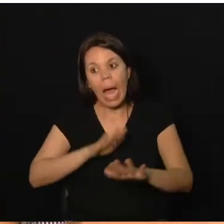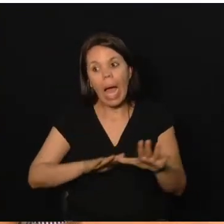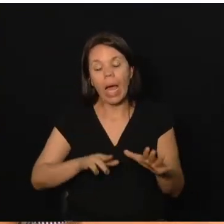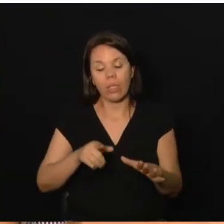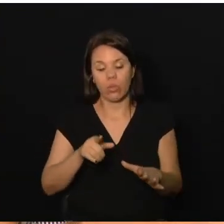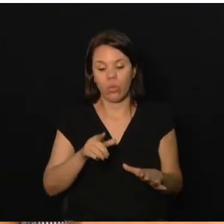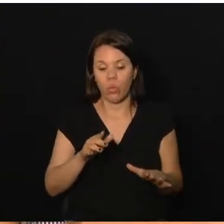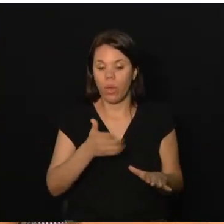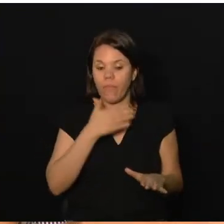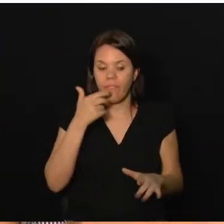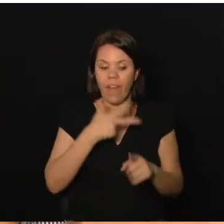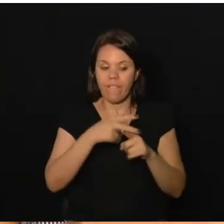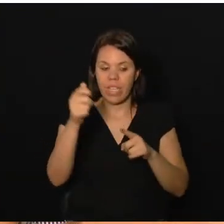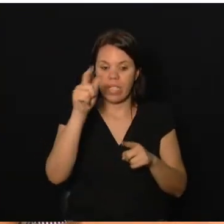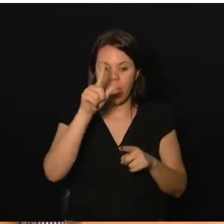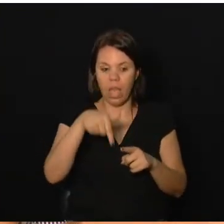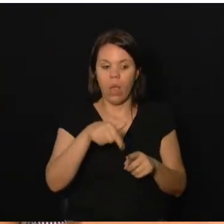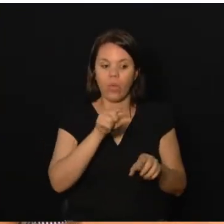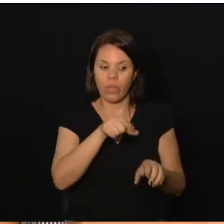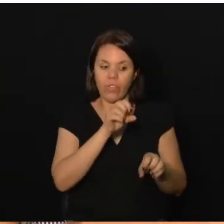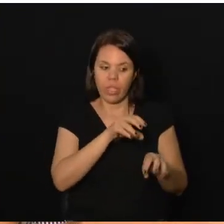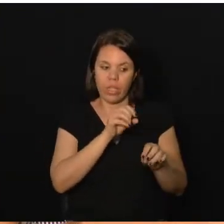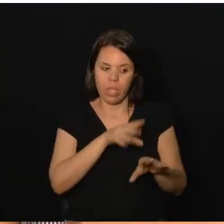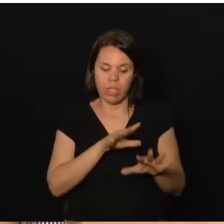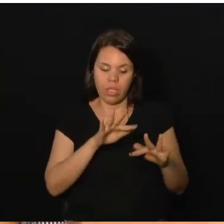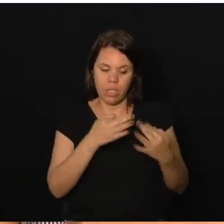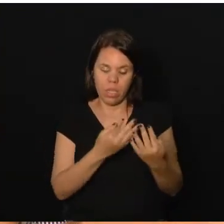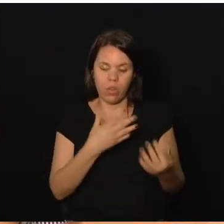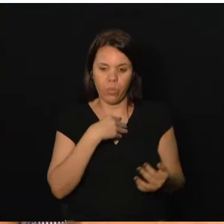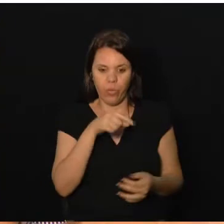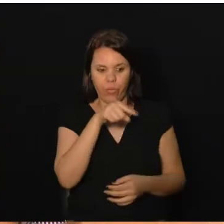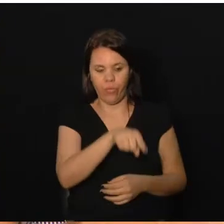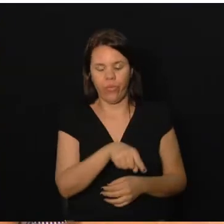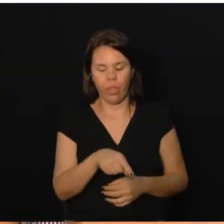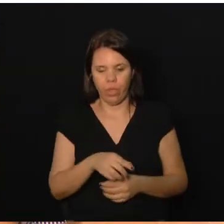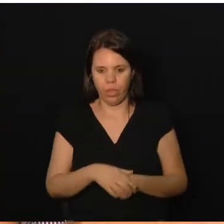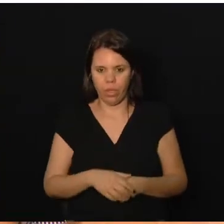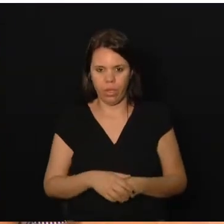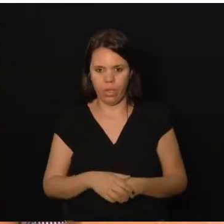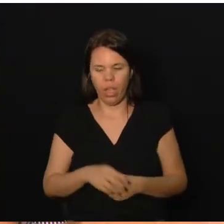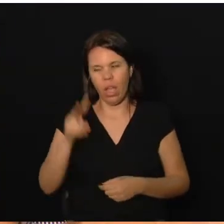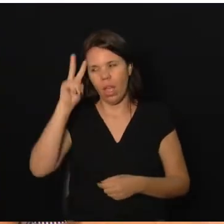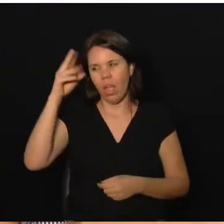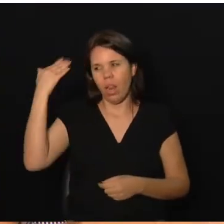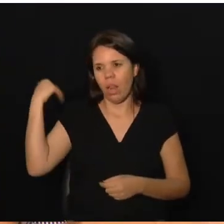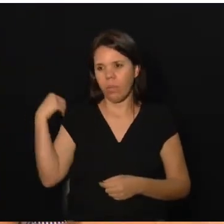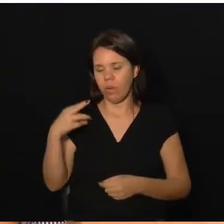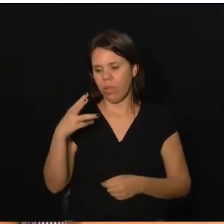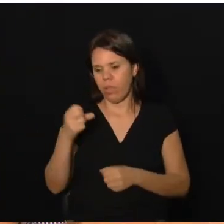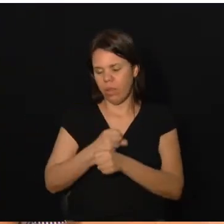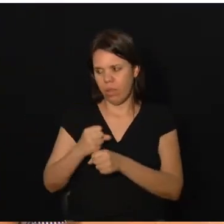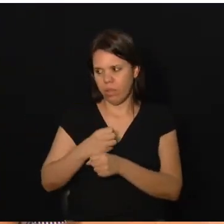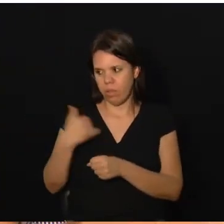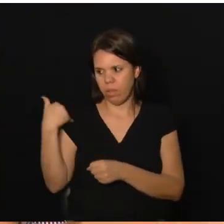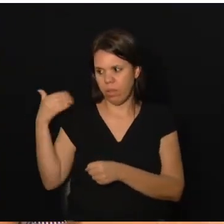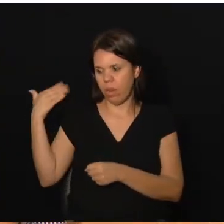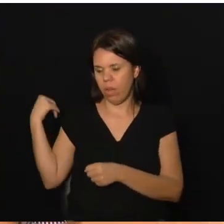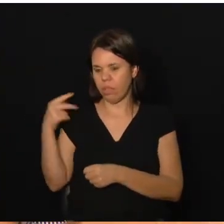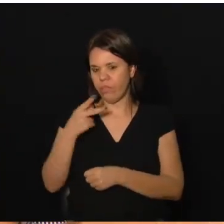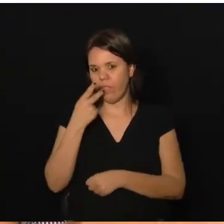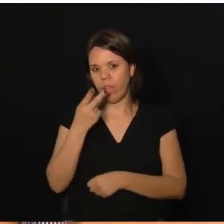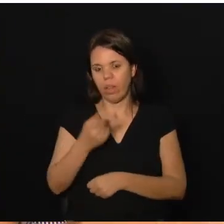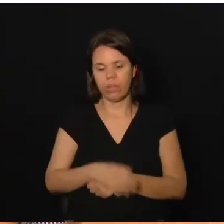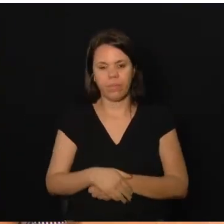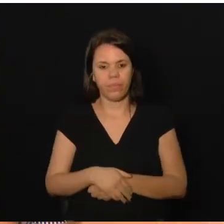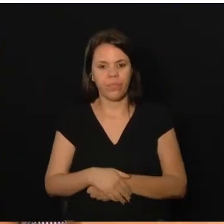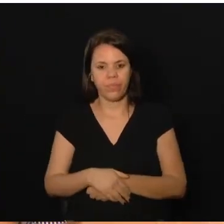ensinando, a honestidade, a integridade. Né? Uma coisa que eu lembro, por exemplo, há 30 anos atrás, como você mencionou, né,